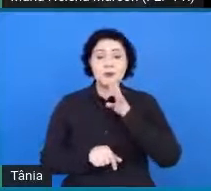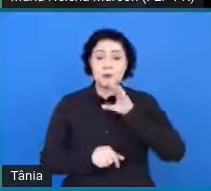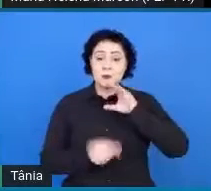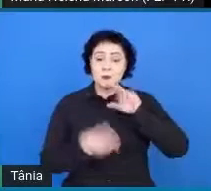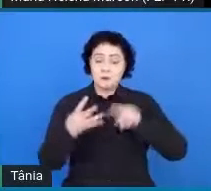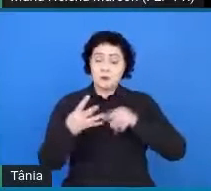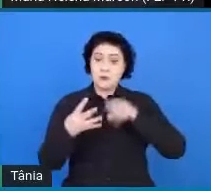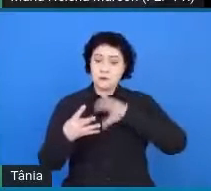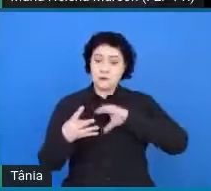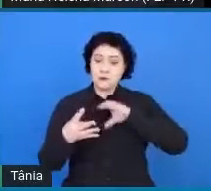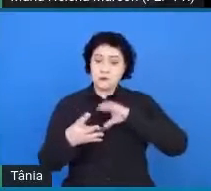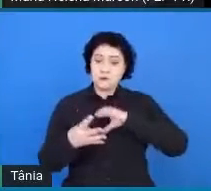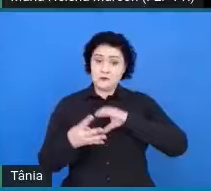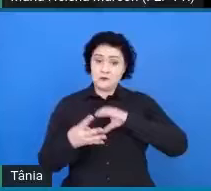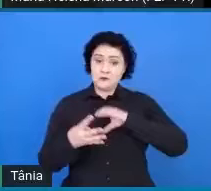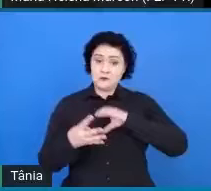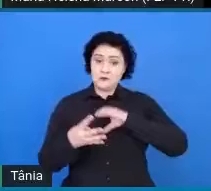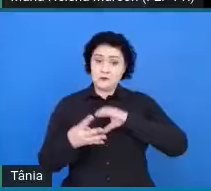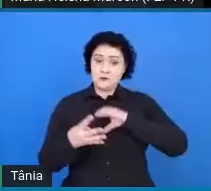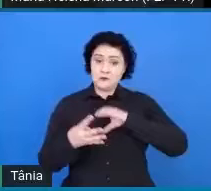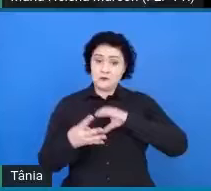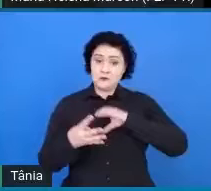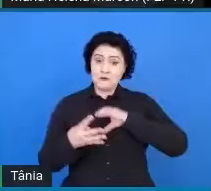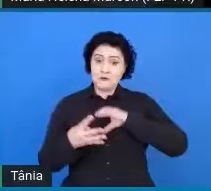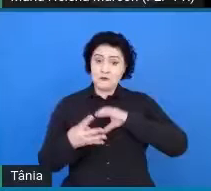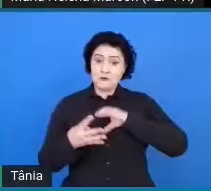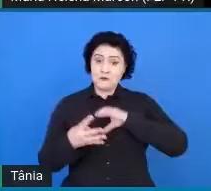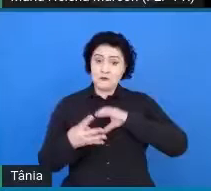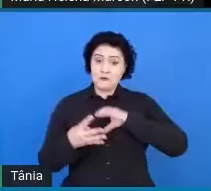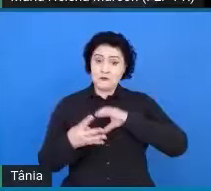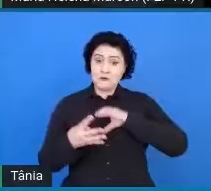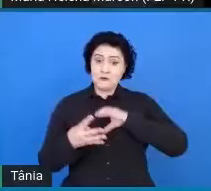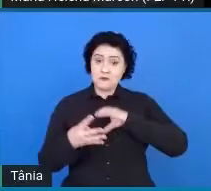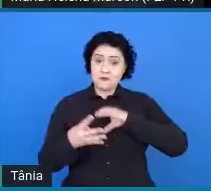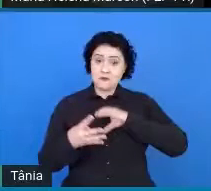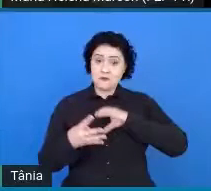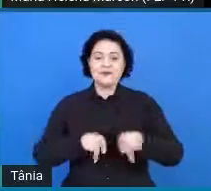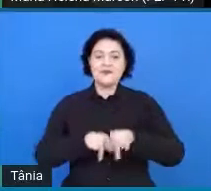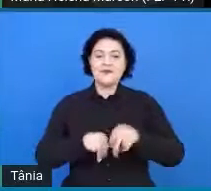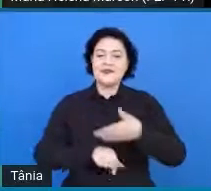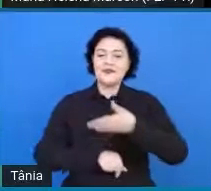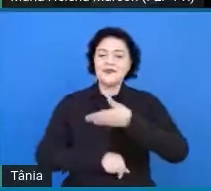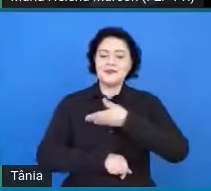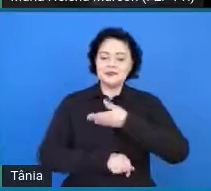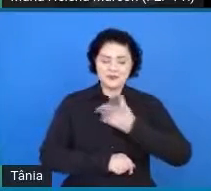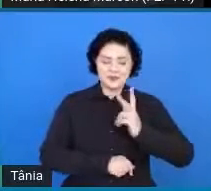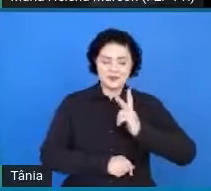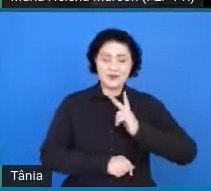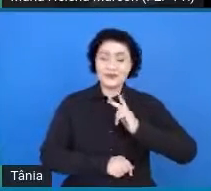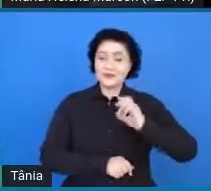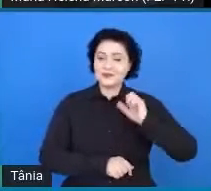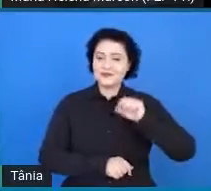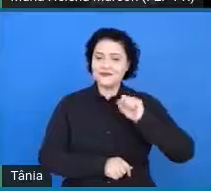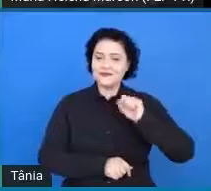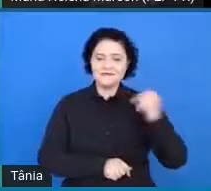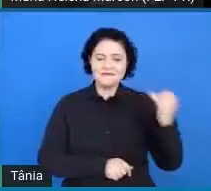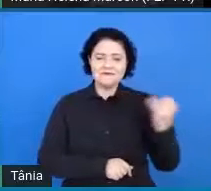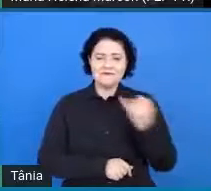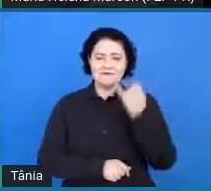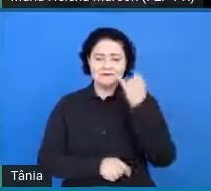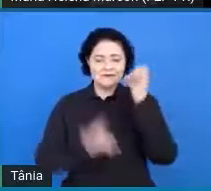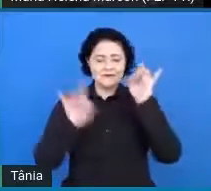português melhor do que eu na sua gramática então e a um amigo pessoal nosso é muito valioso